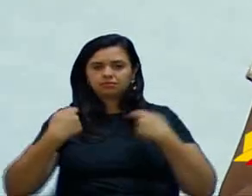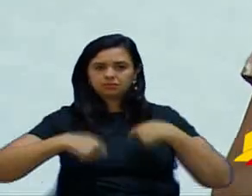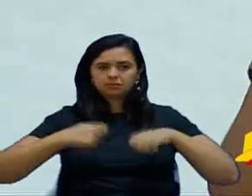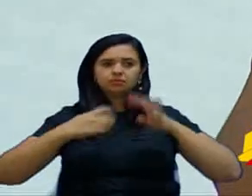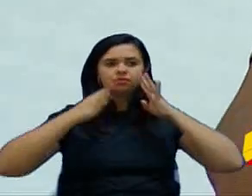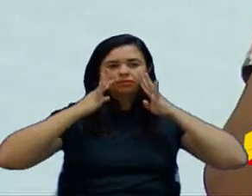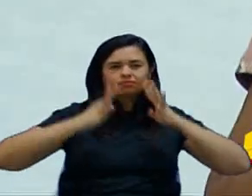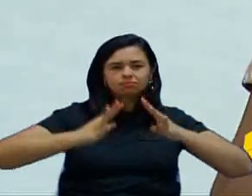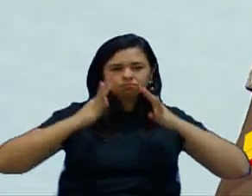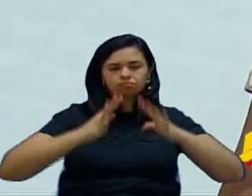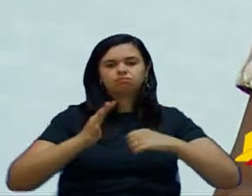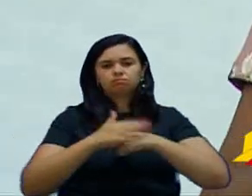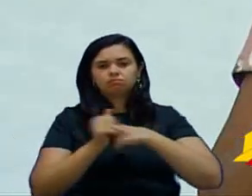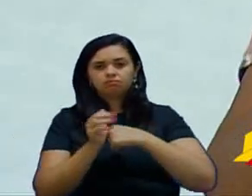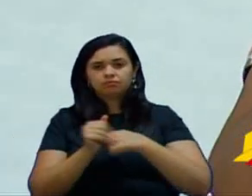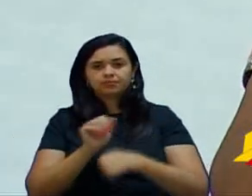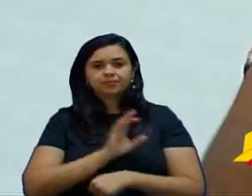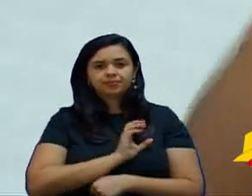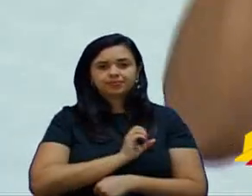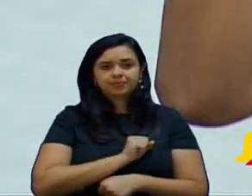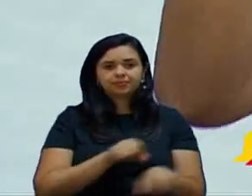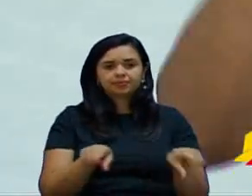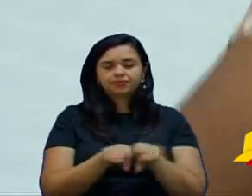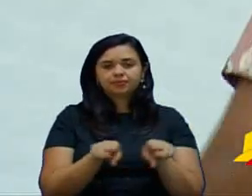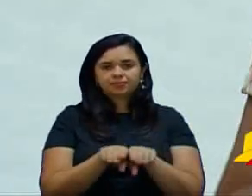de carinho, um olhar de amor, um olhar do próximo.